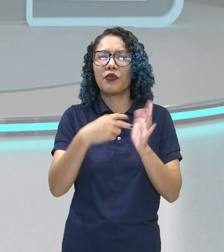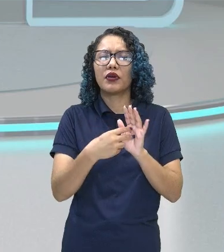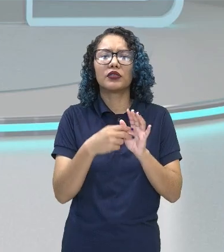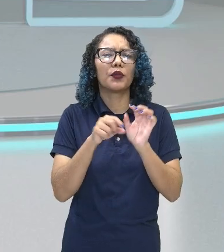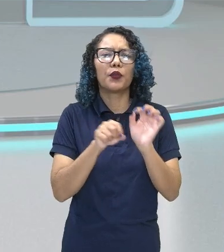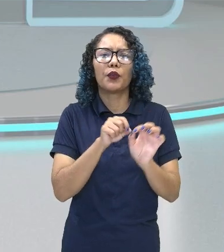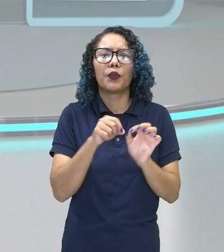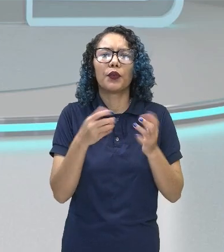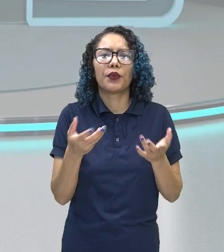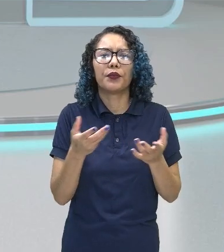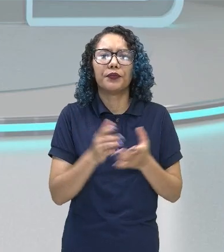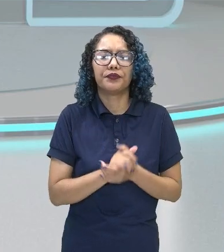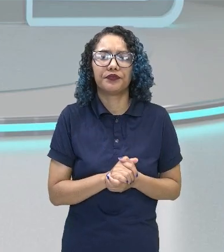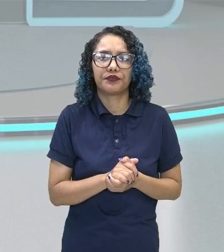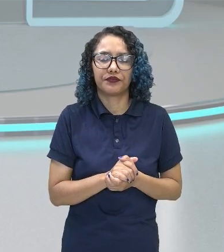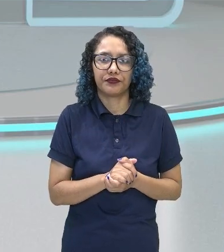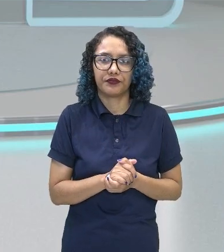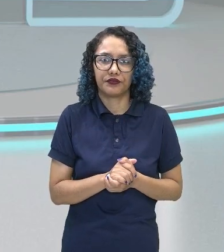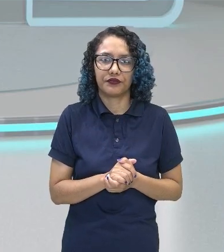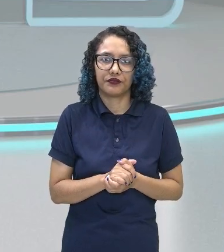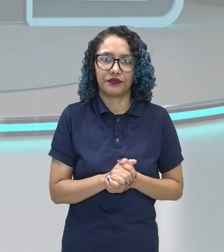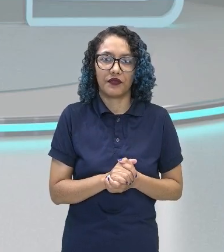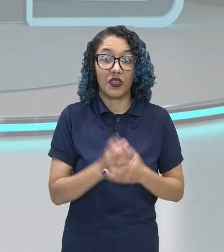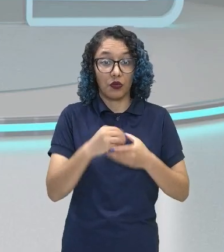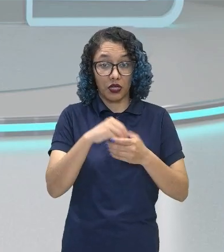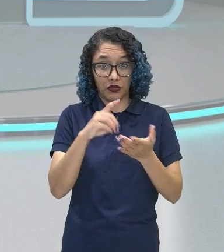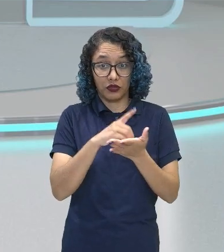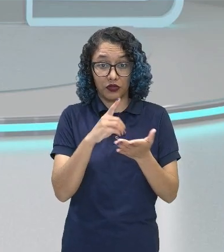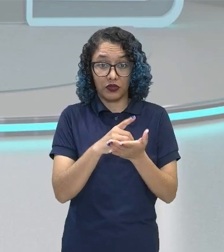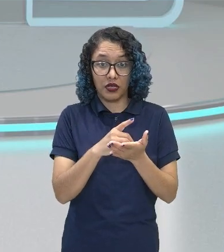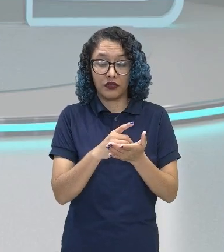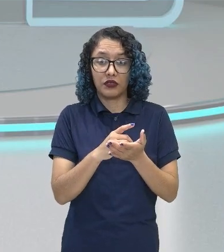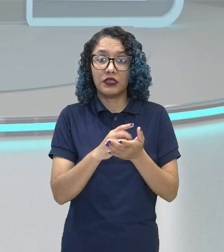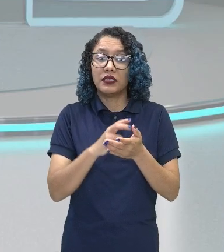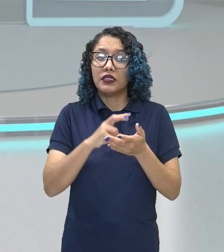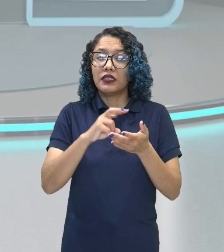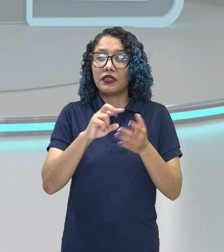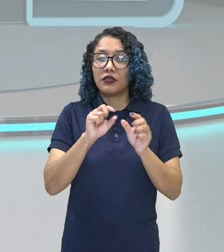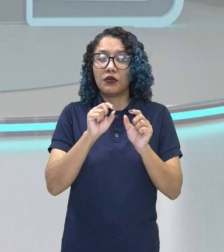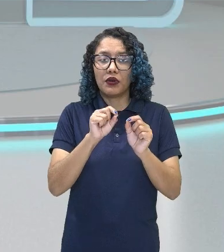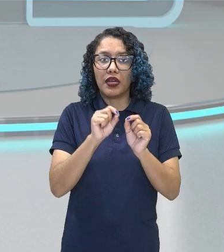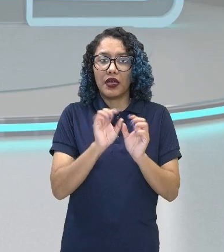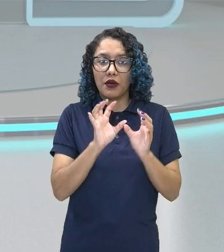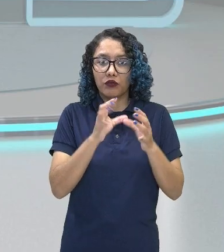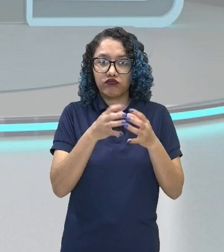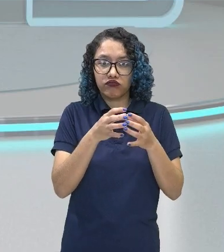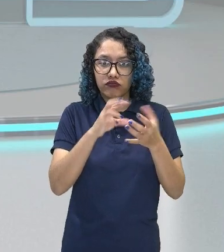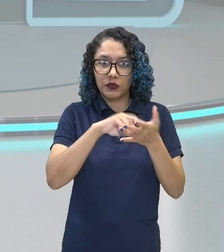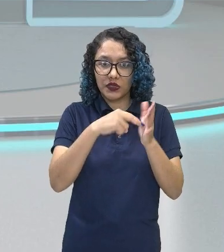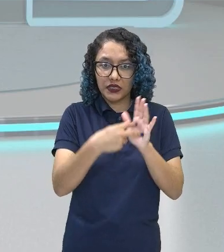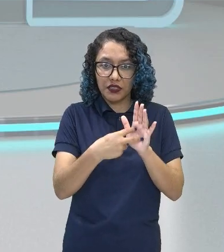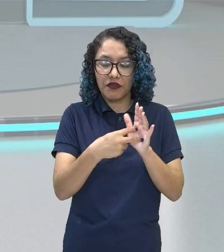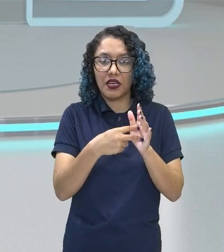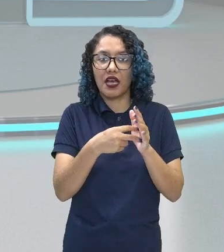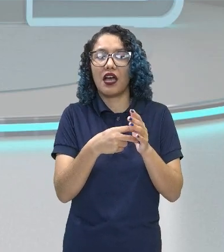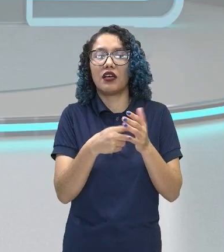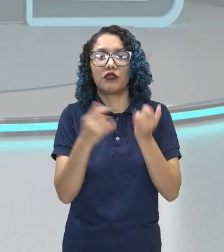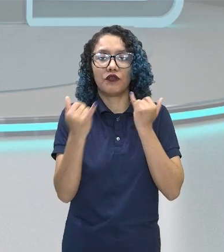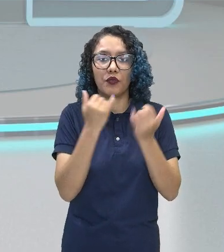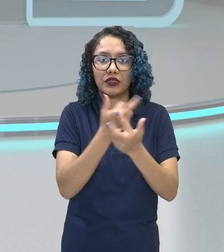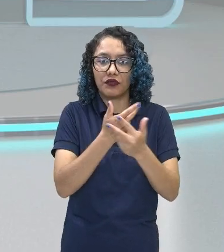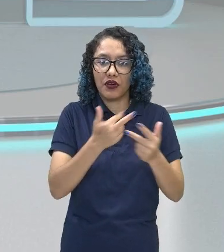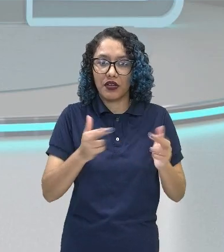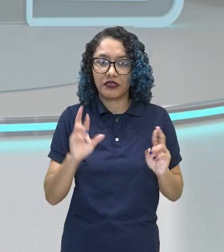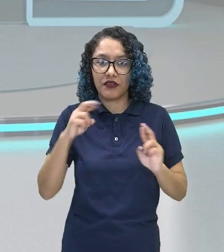nos dicionários é o conjunto de sentidos e informações a respeito de uma